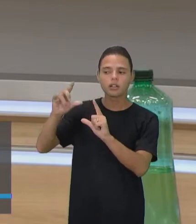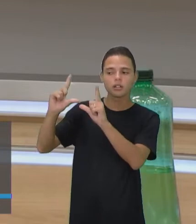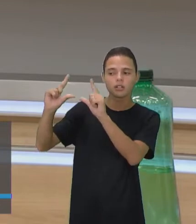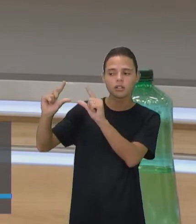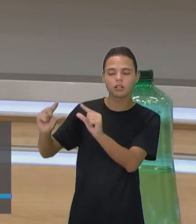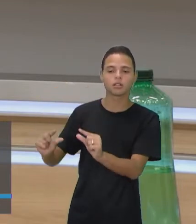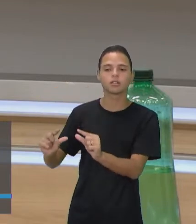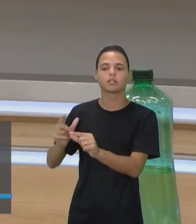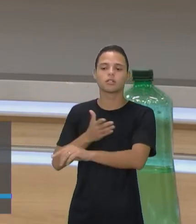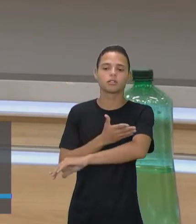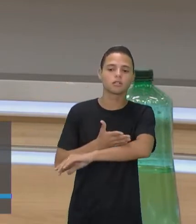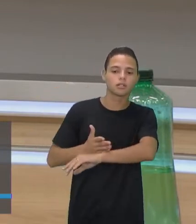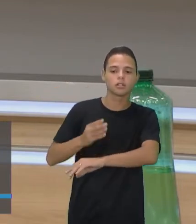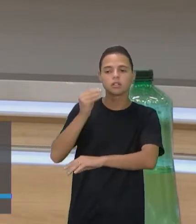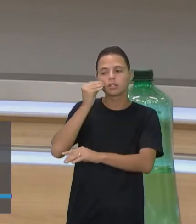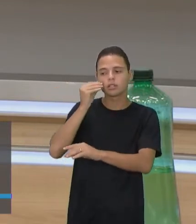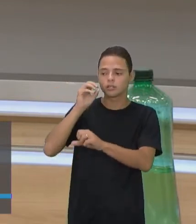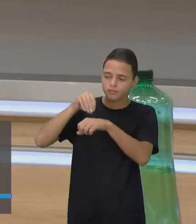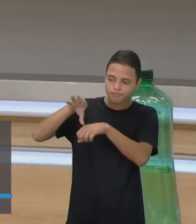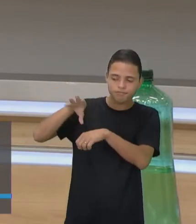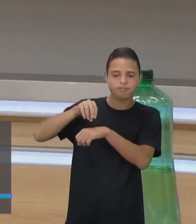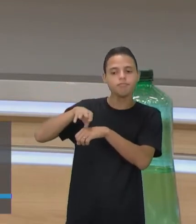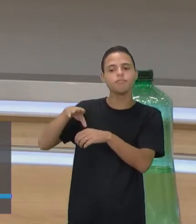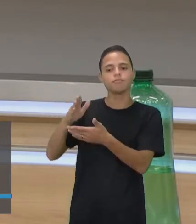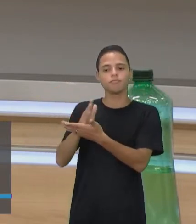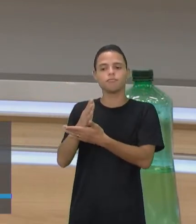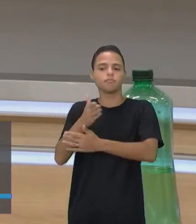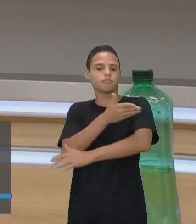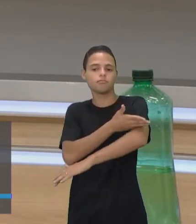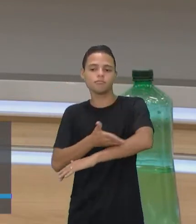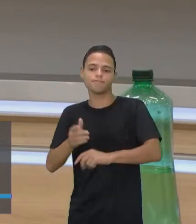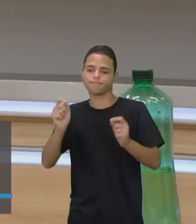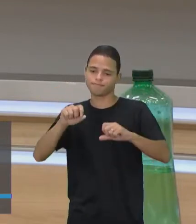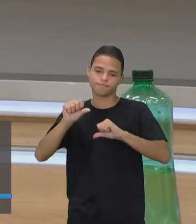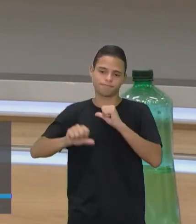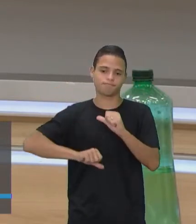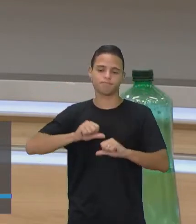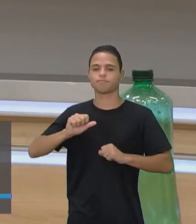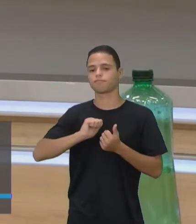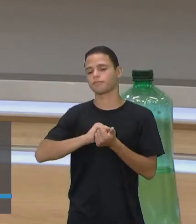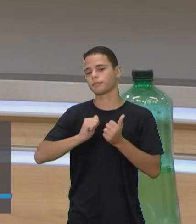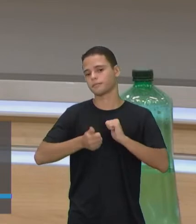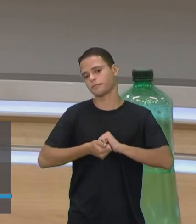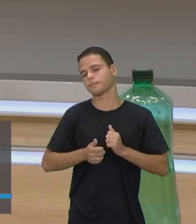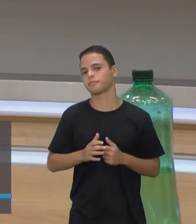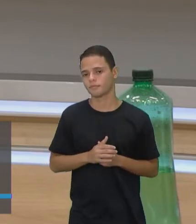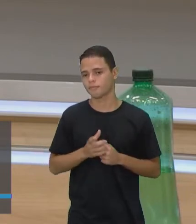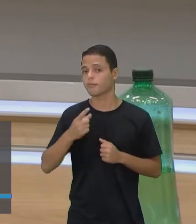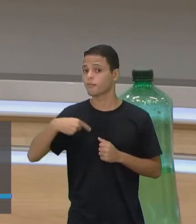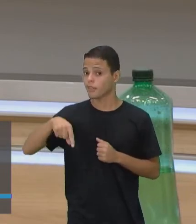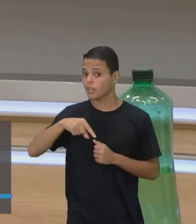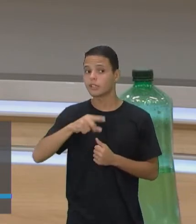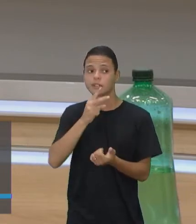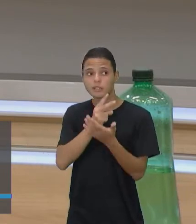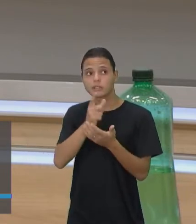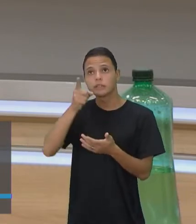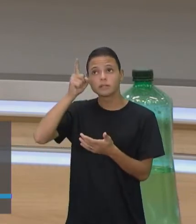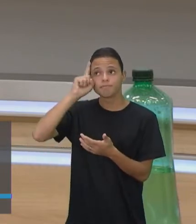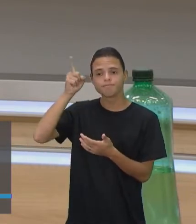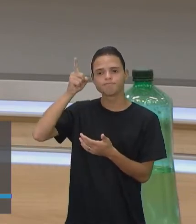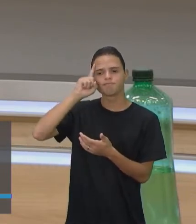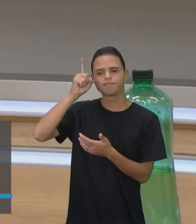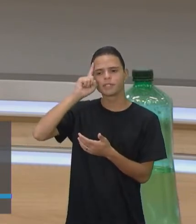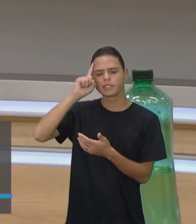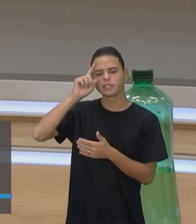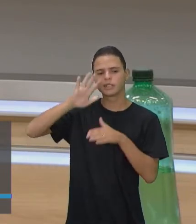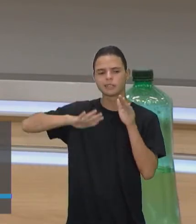pessoas e hábitos que podem ser mudados ali, hábitos que conseguem ser facilmente alterados. A gente está tão ligado no nosso dia a dia e também a gente